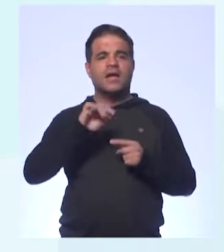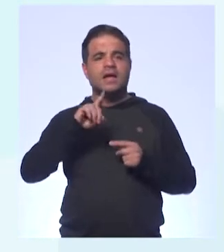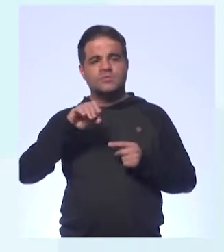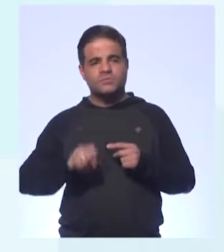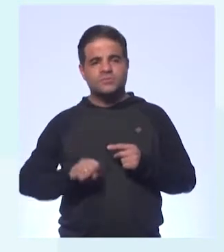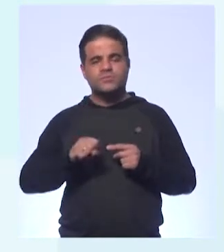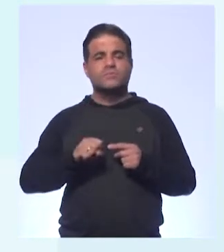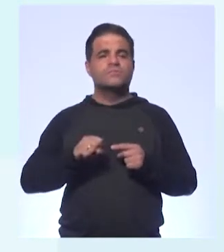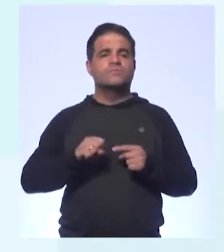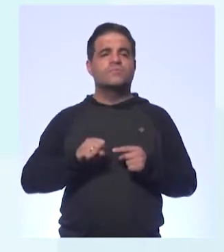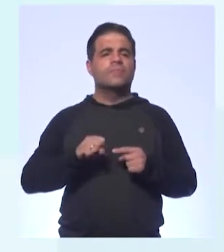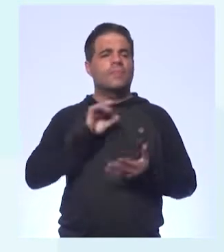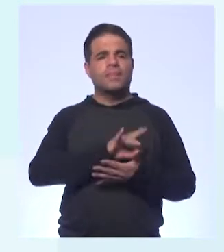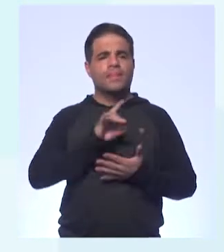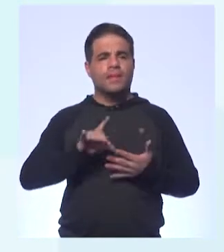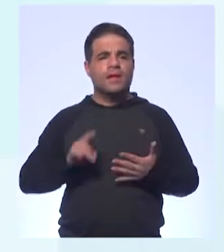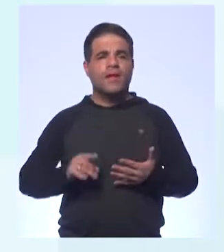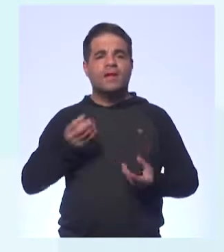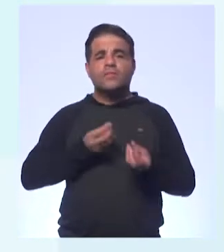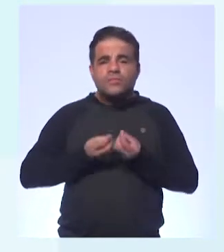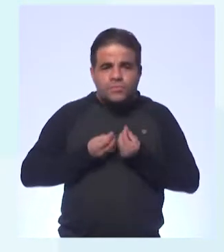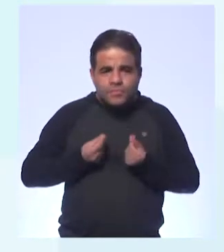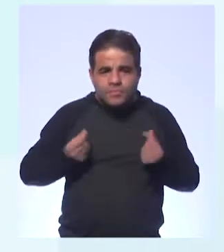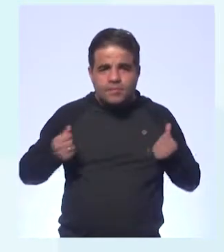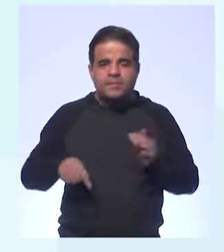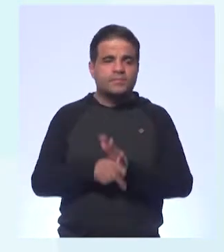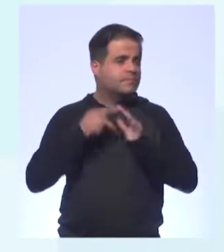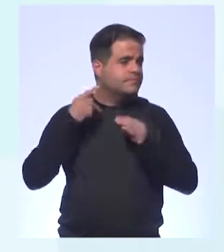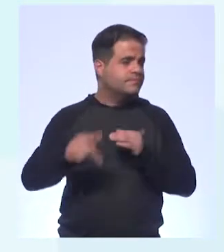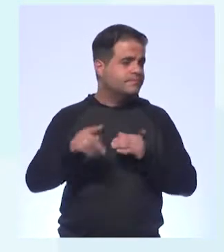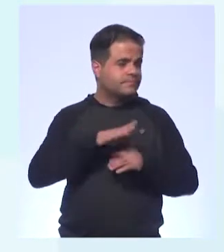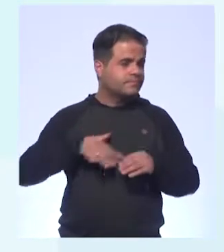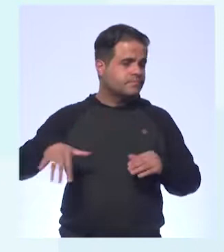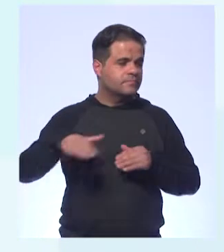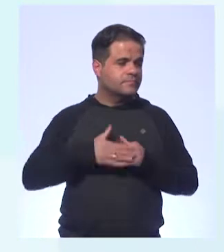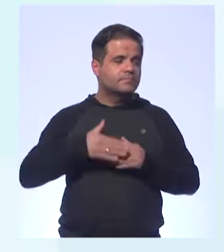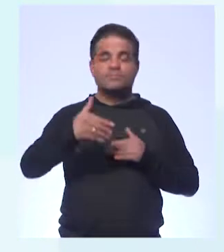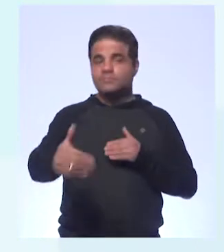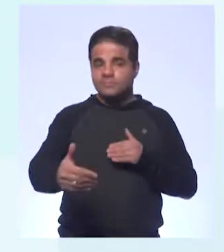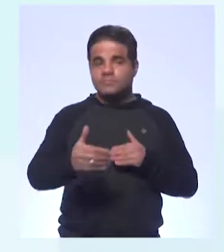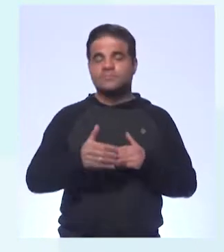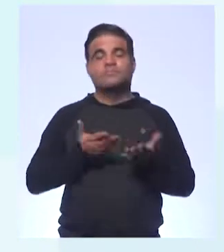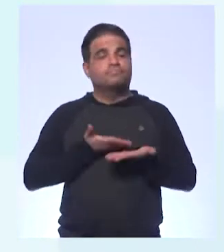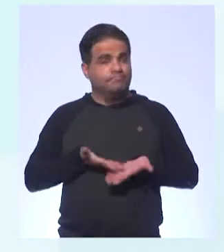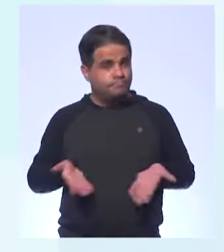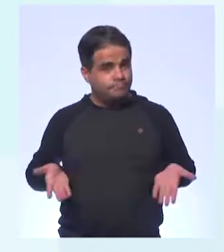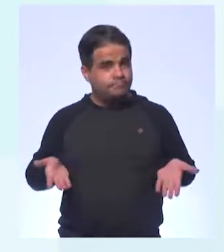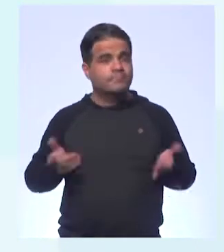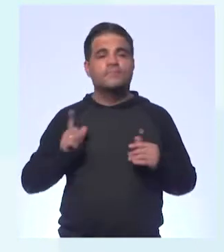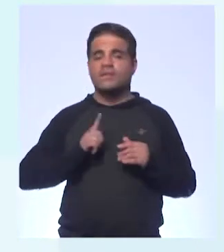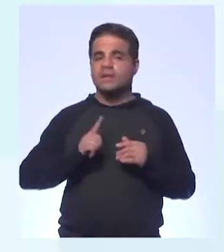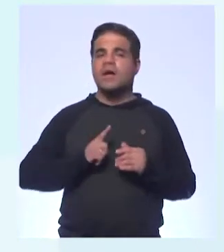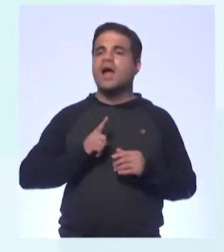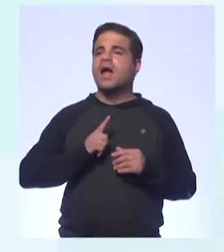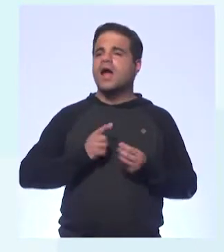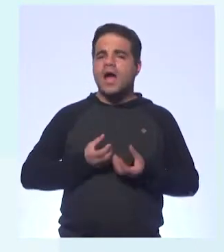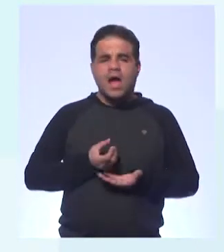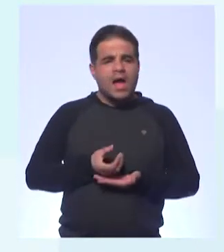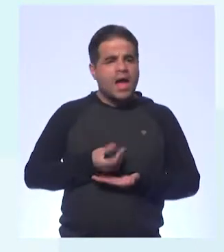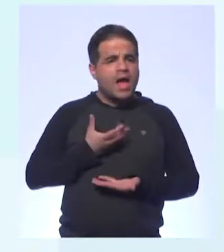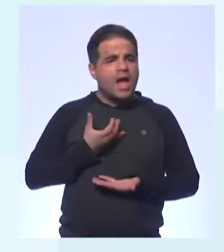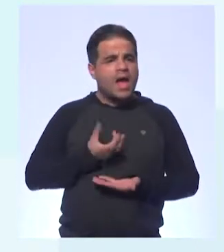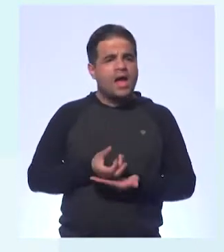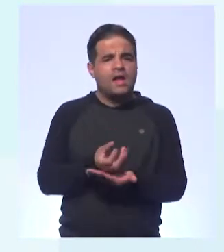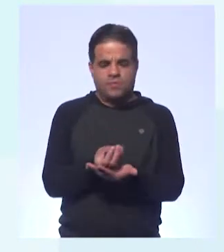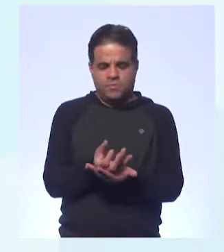e óxidos. Cada substância ela tem uma propriedade diferente ali. Existe o ácido, ele é diferente da